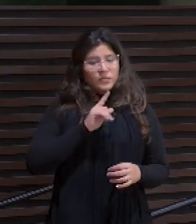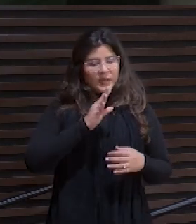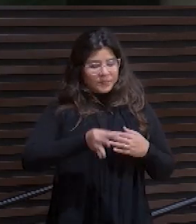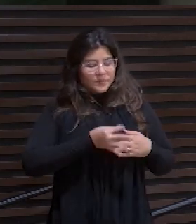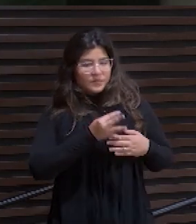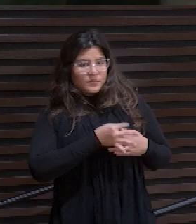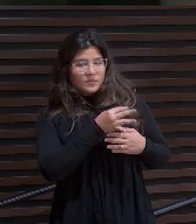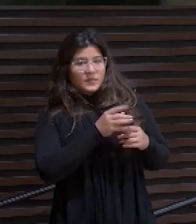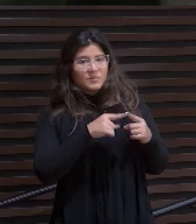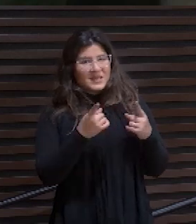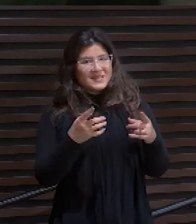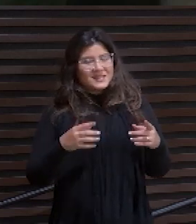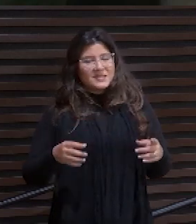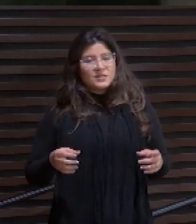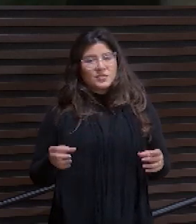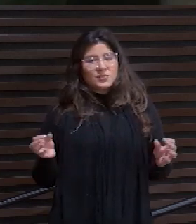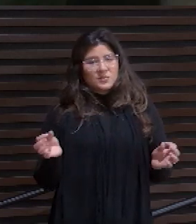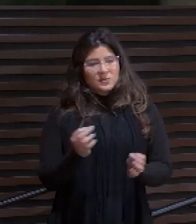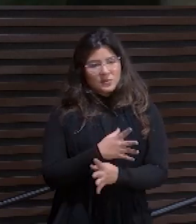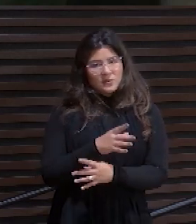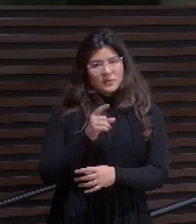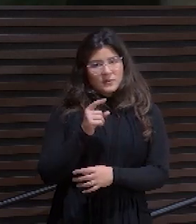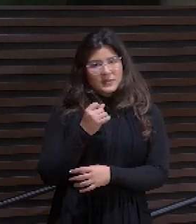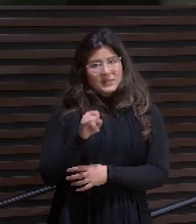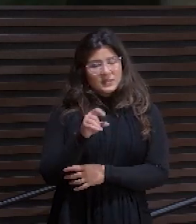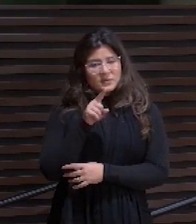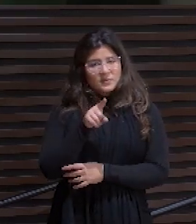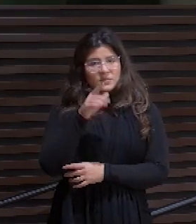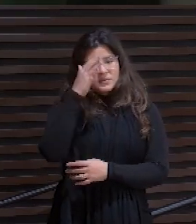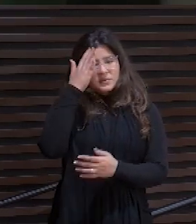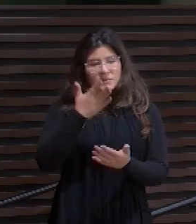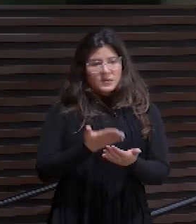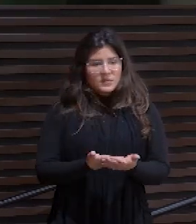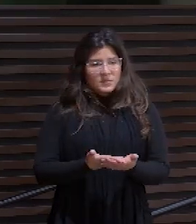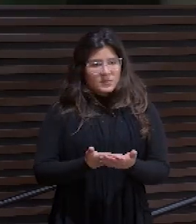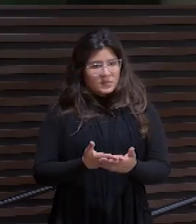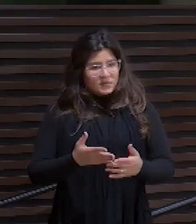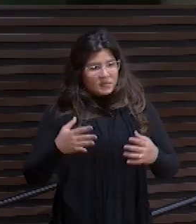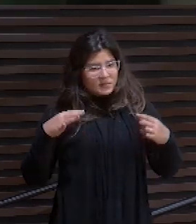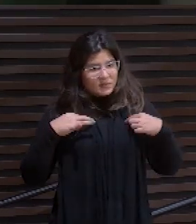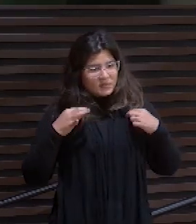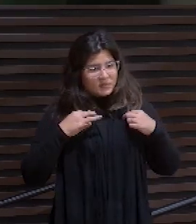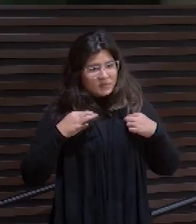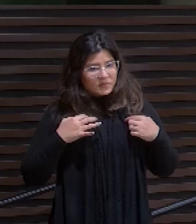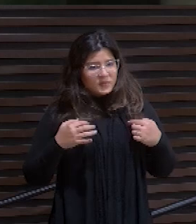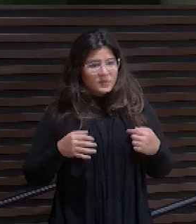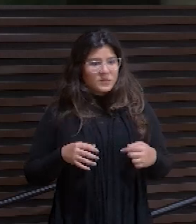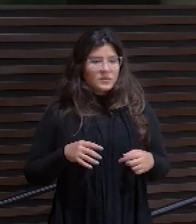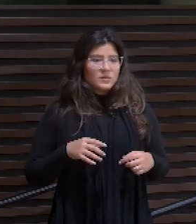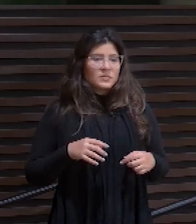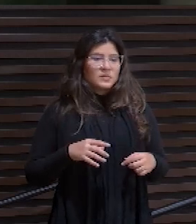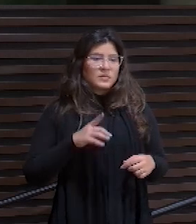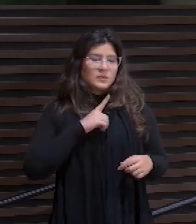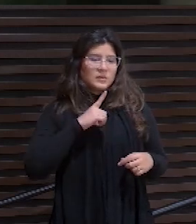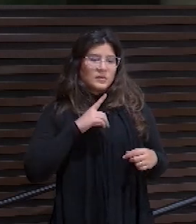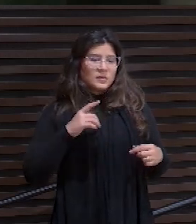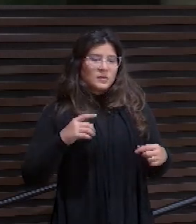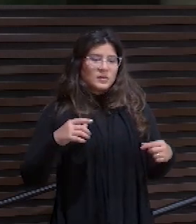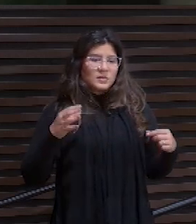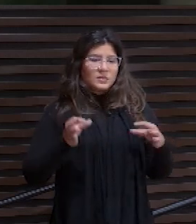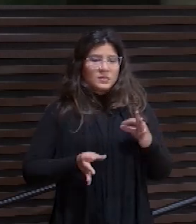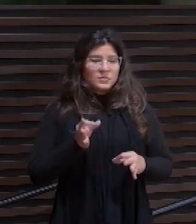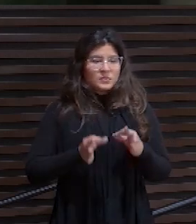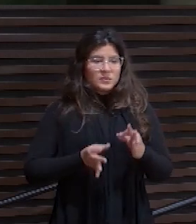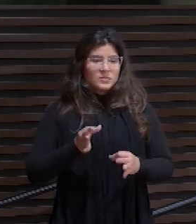veste nova. Se você crê que você está vestido com o manto da justiça de Jesus Cristo, eu gostaria que você lesse comigo com alegria